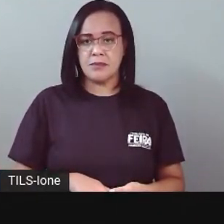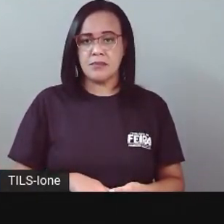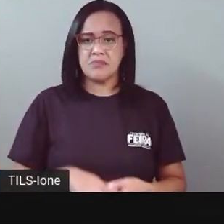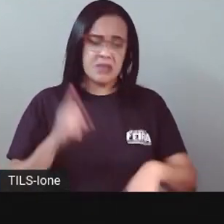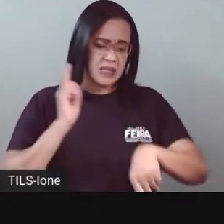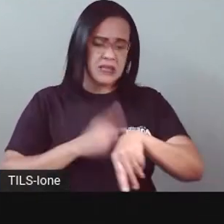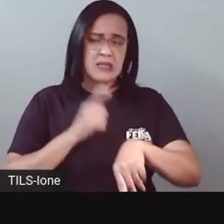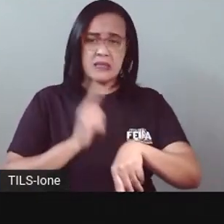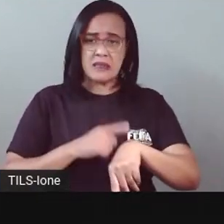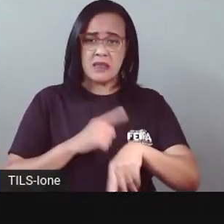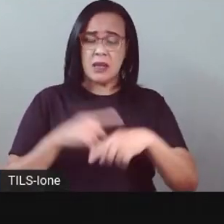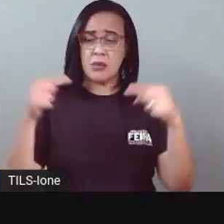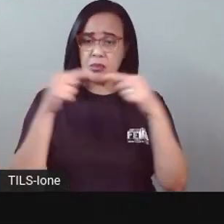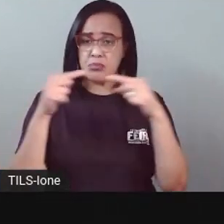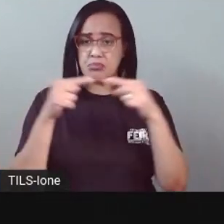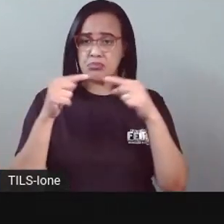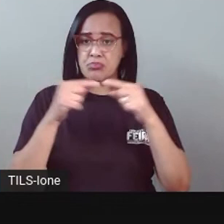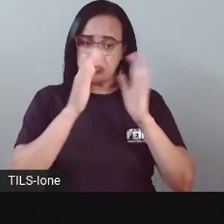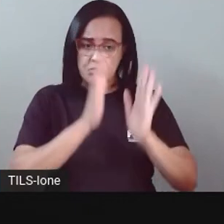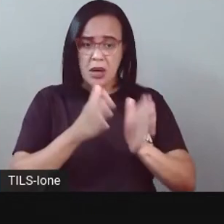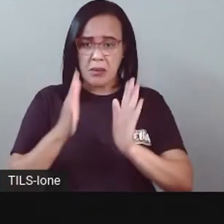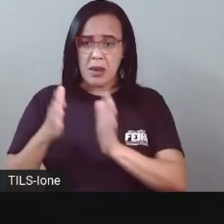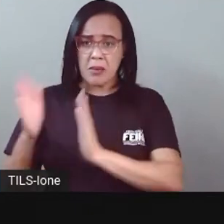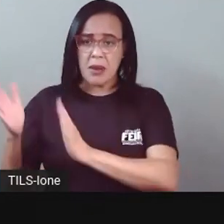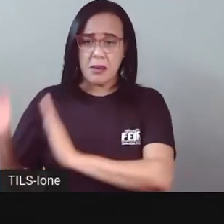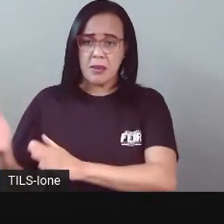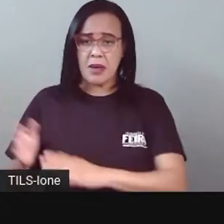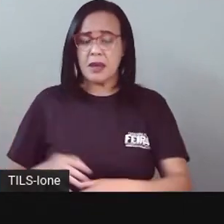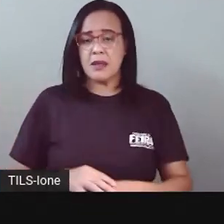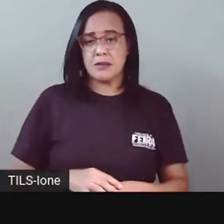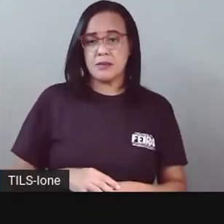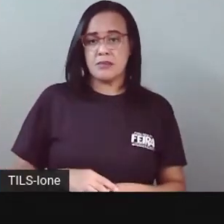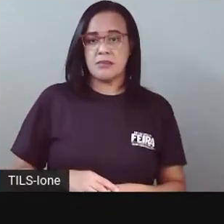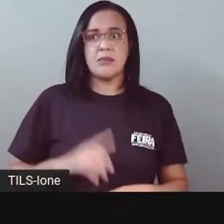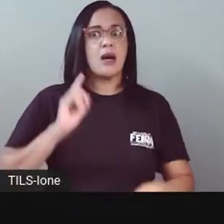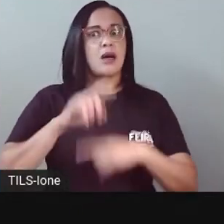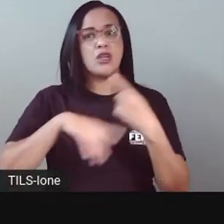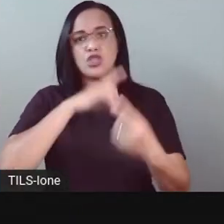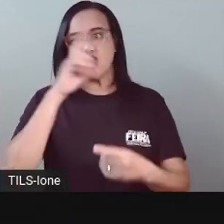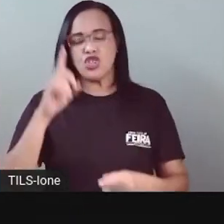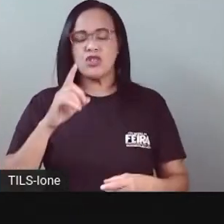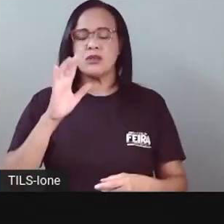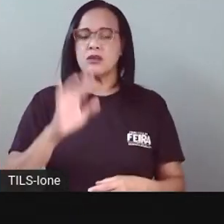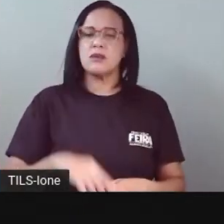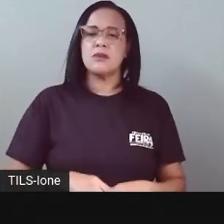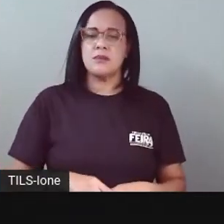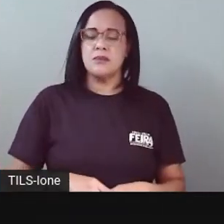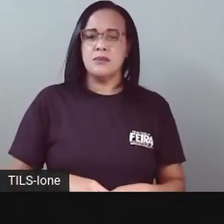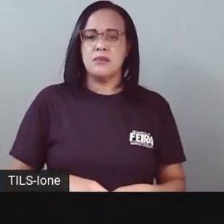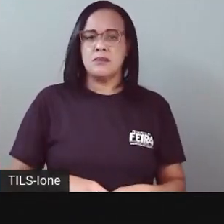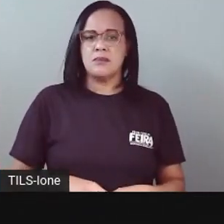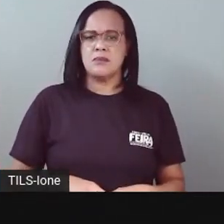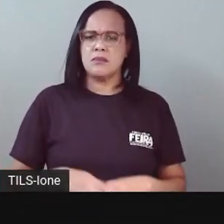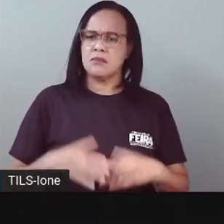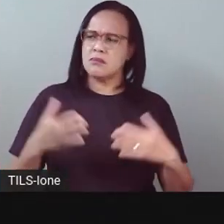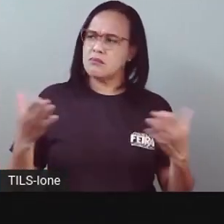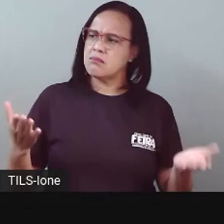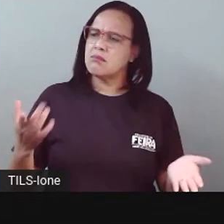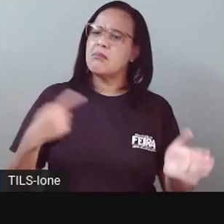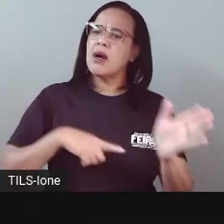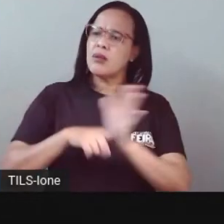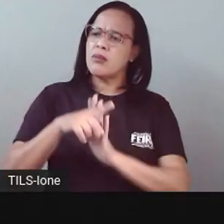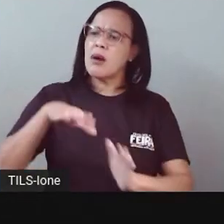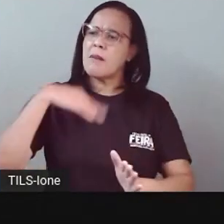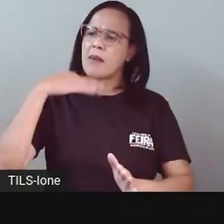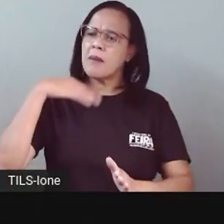está falando? No dia seguinte, Carol já acordou querendo saber: mãe, hoje é amanhã? O